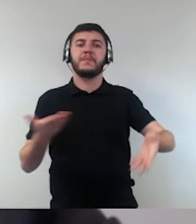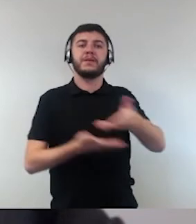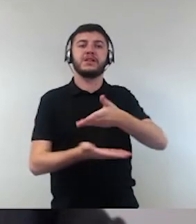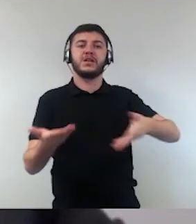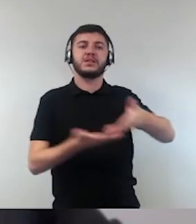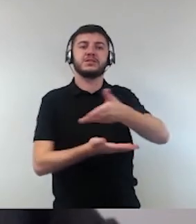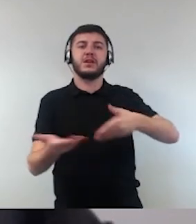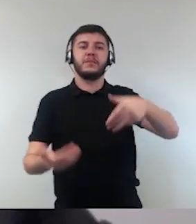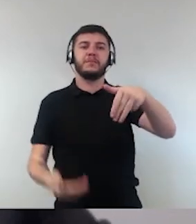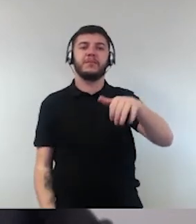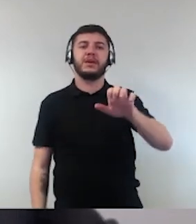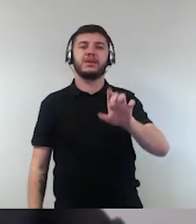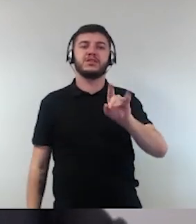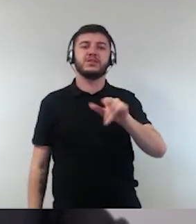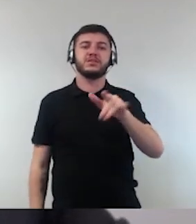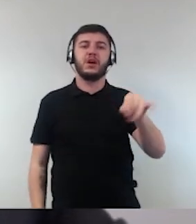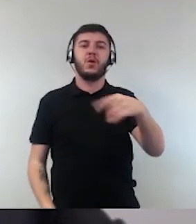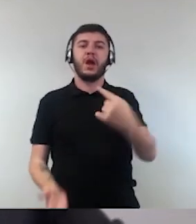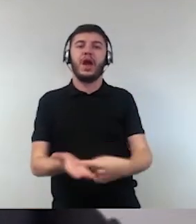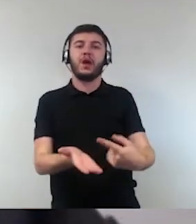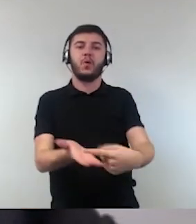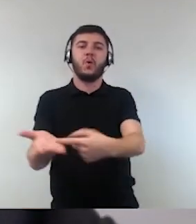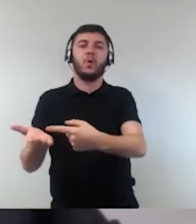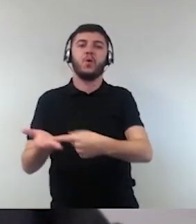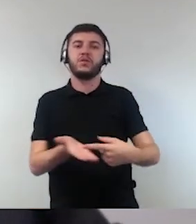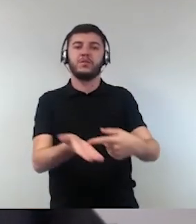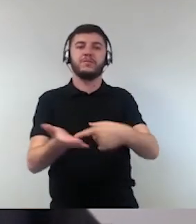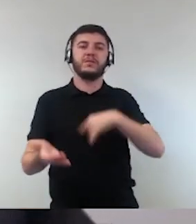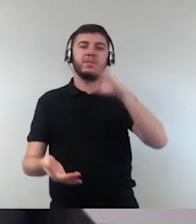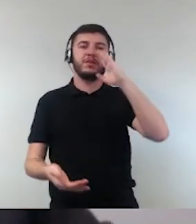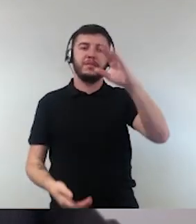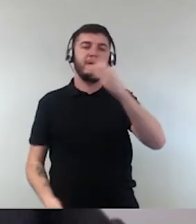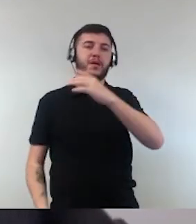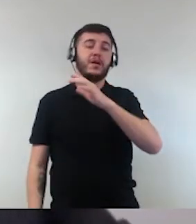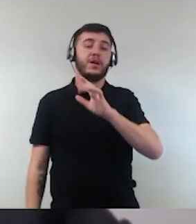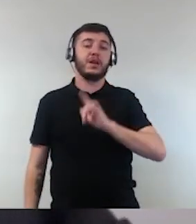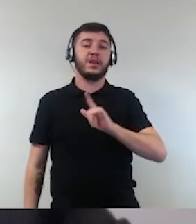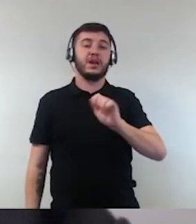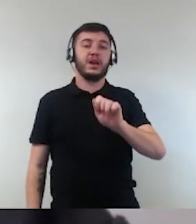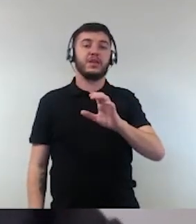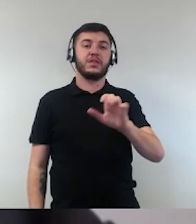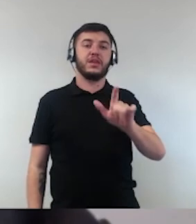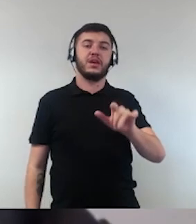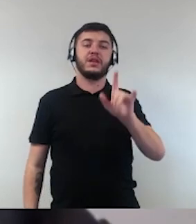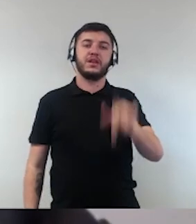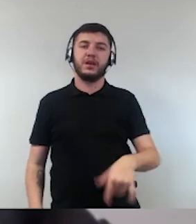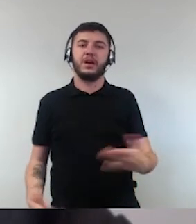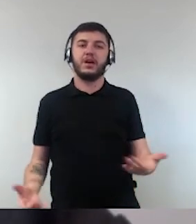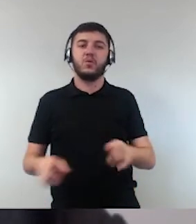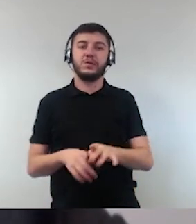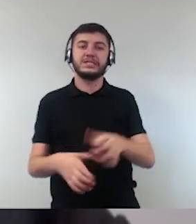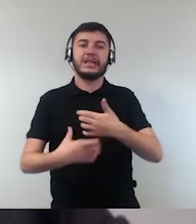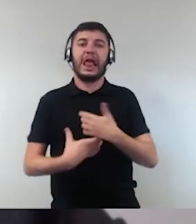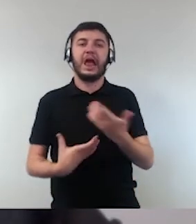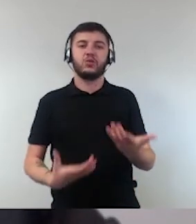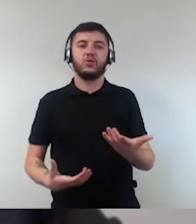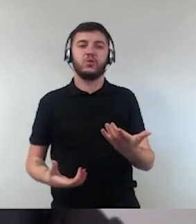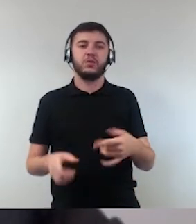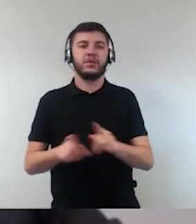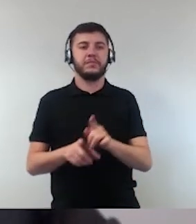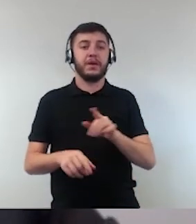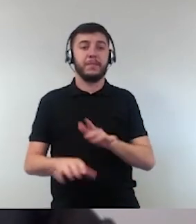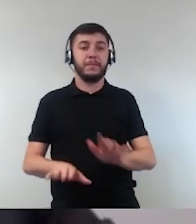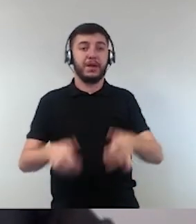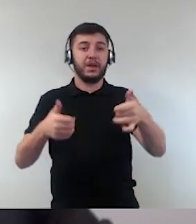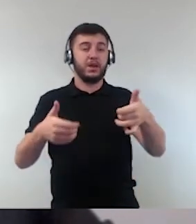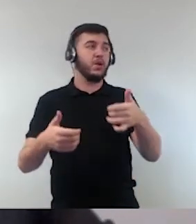acordo, principalmente para o pessoal que está no ACL, né? O ACR foi ajustado com a conta Covid, o ACL não. Então, a melhor forma, nesse